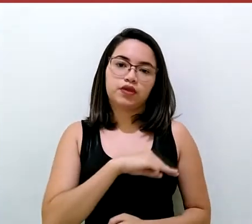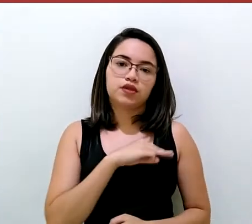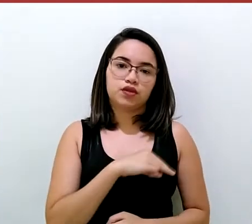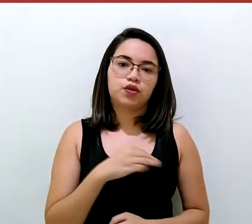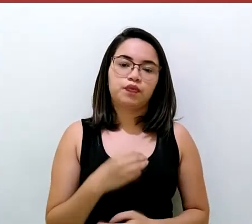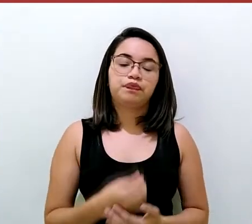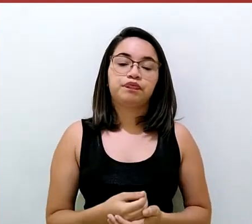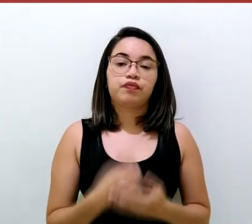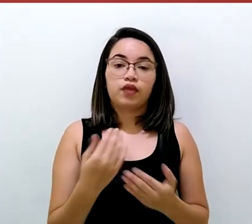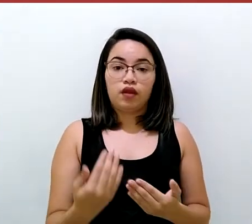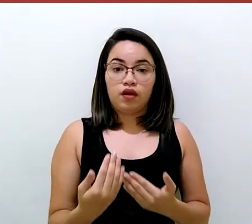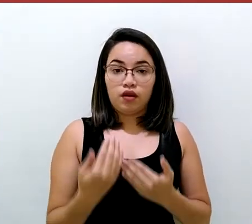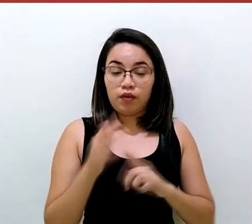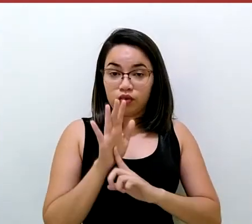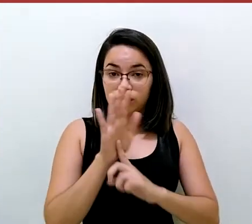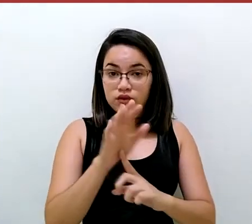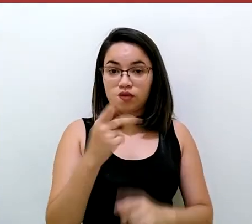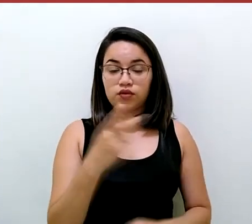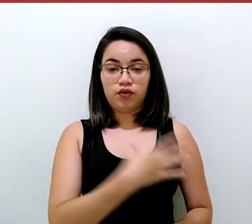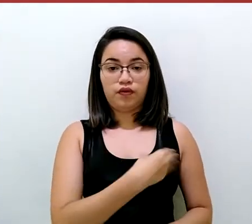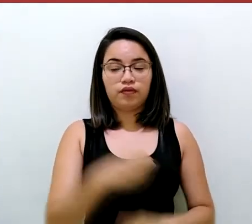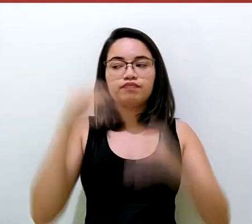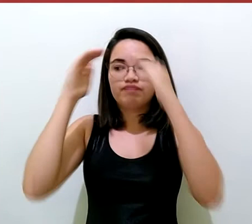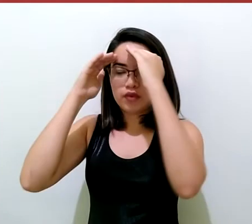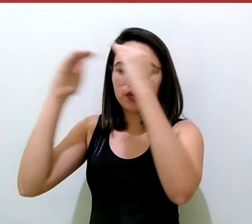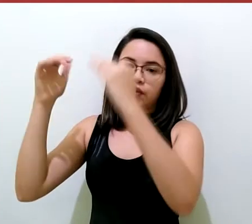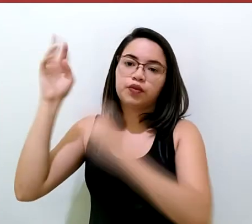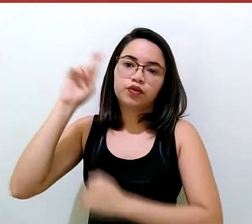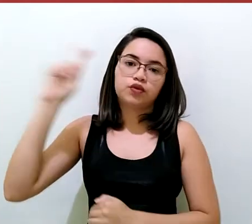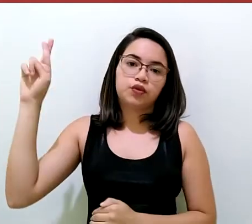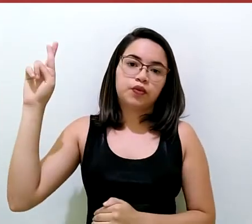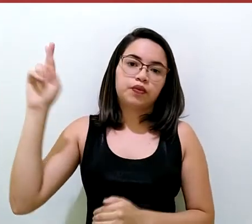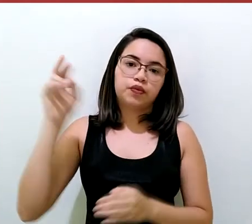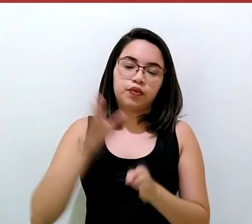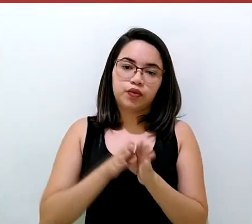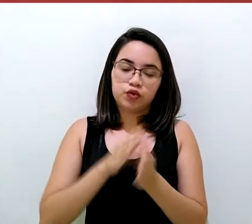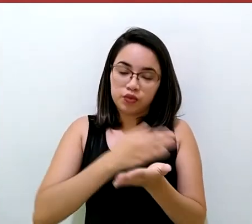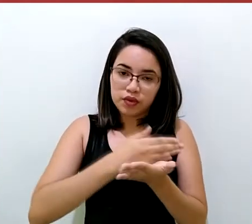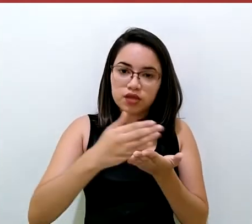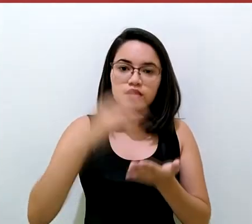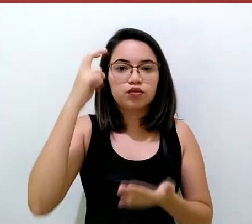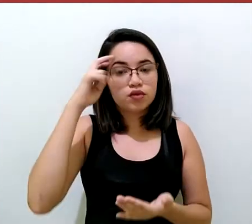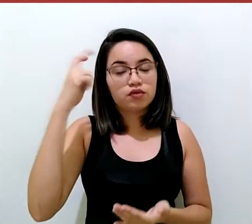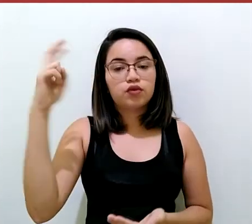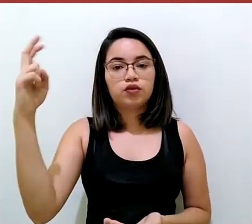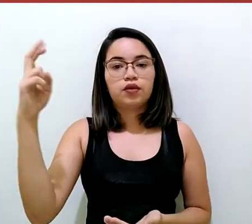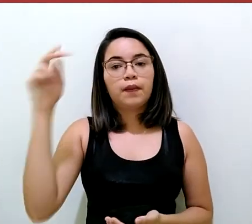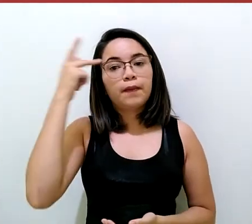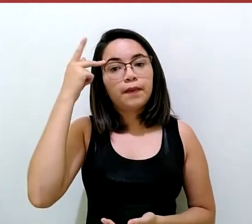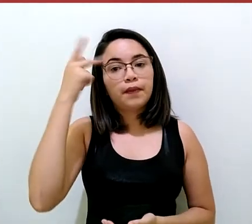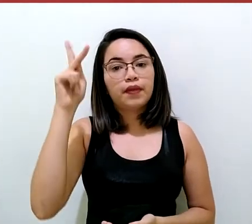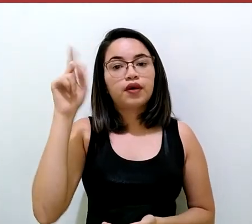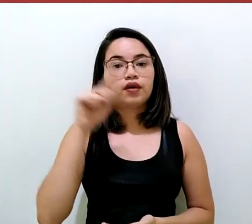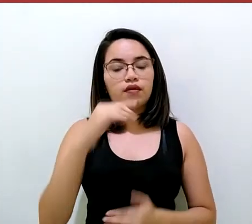pai: transmitir para o seu filho o temor do Senhor, os princípios de